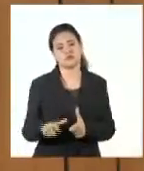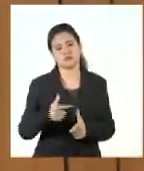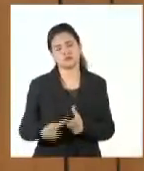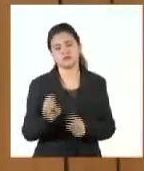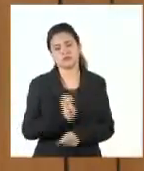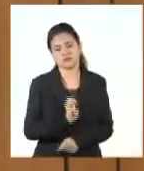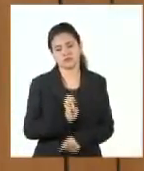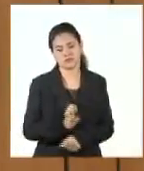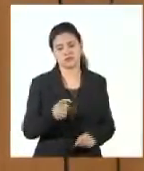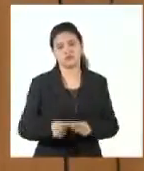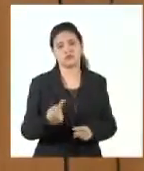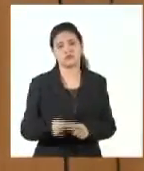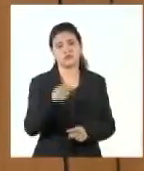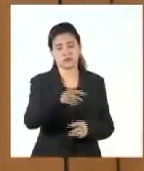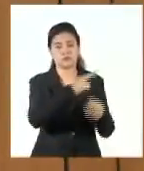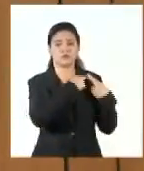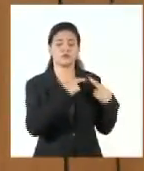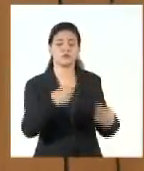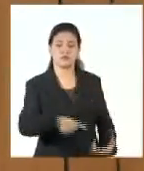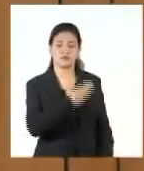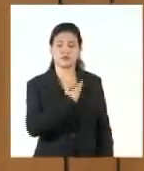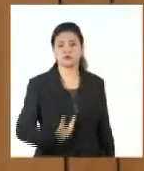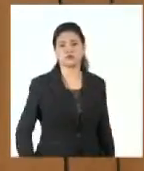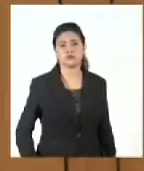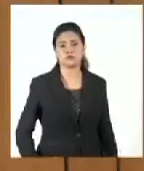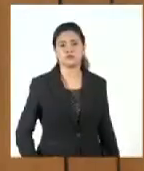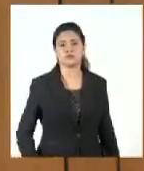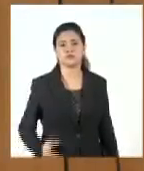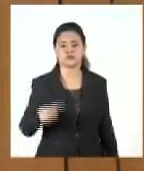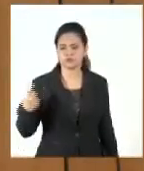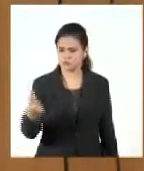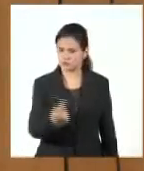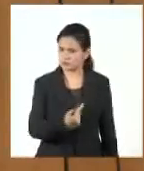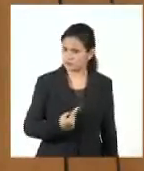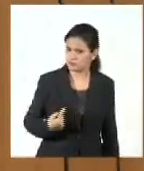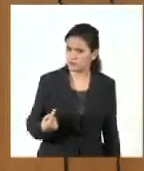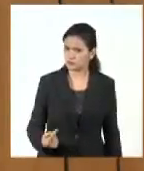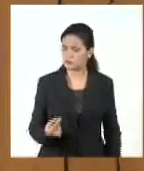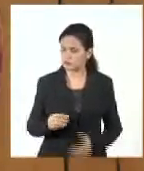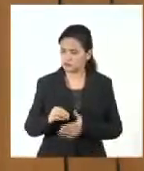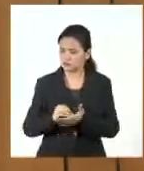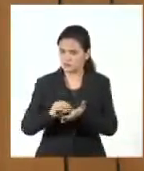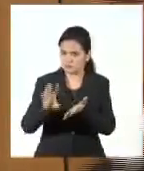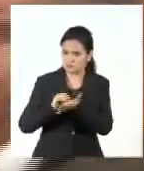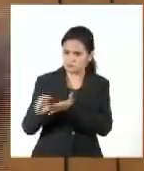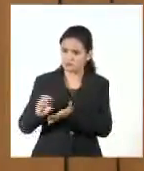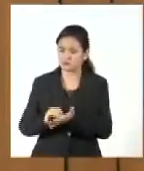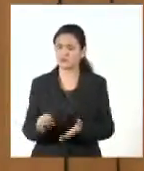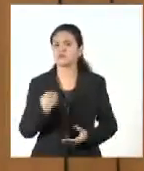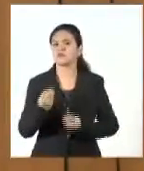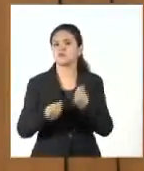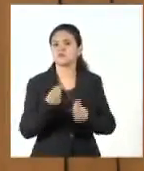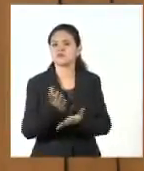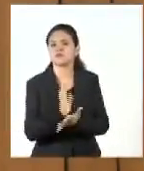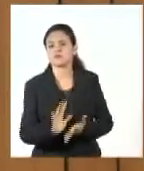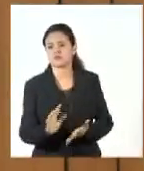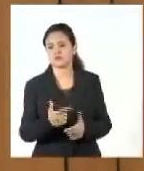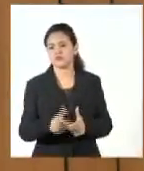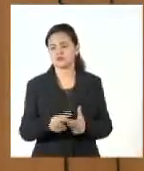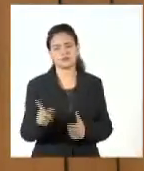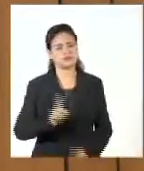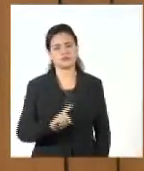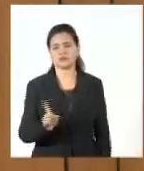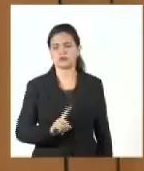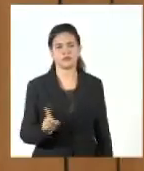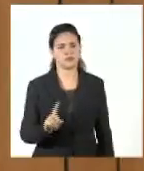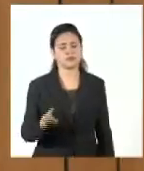Estado. Não somos nós que devemos só levar as soluções para o governador,